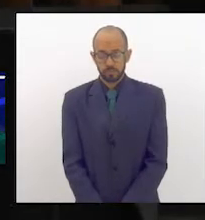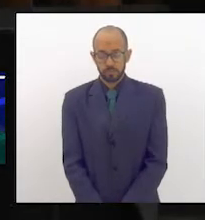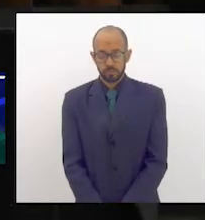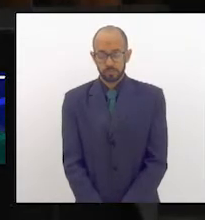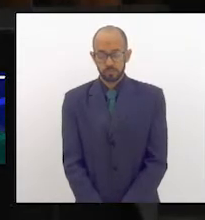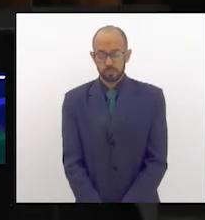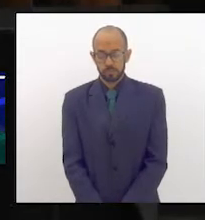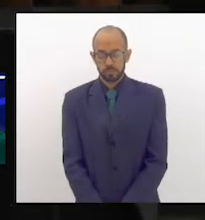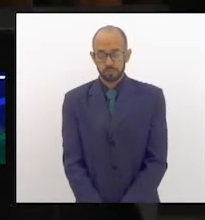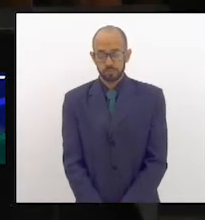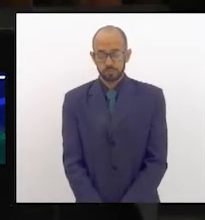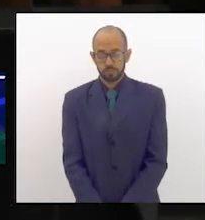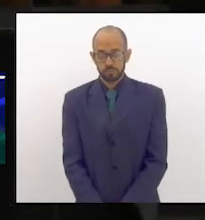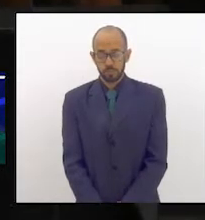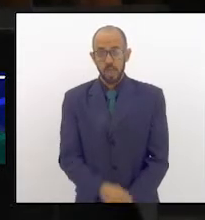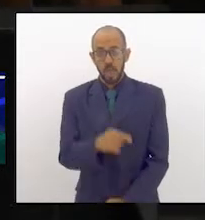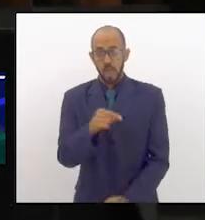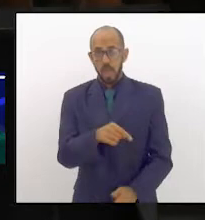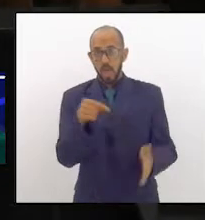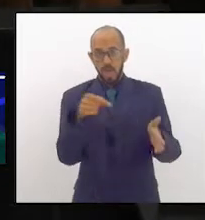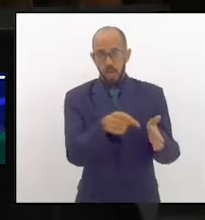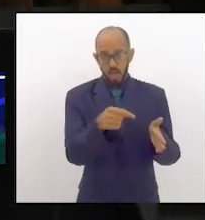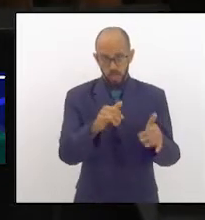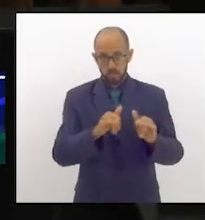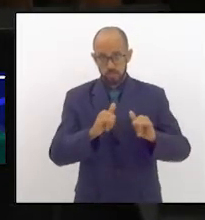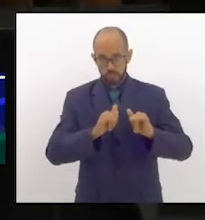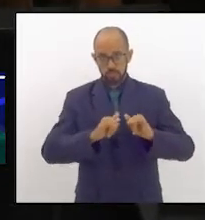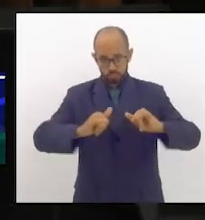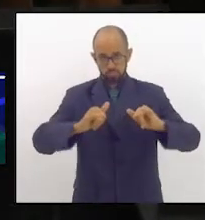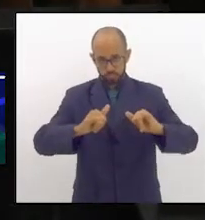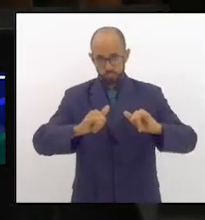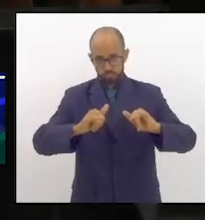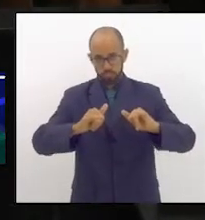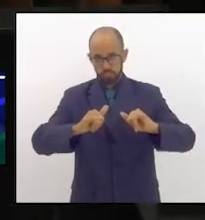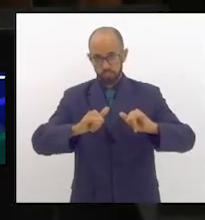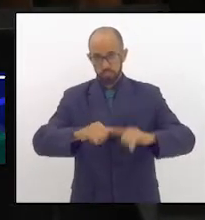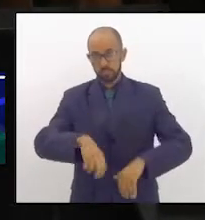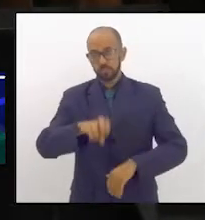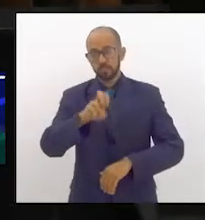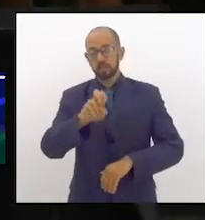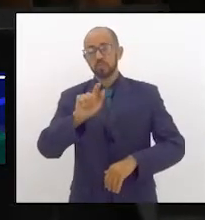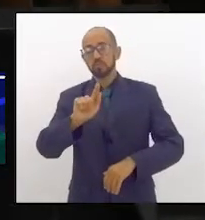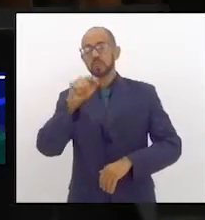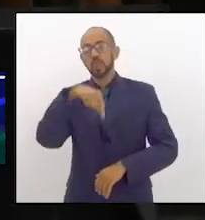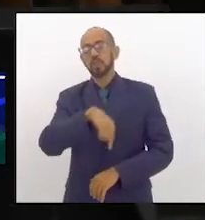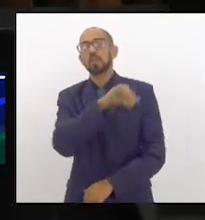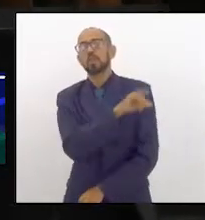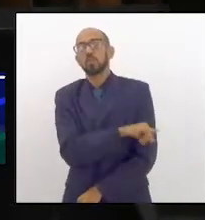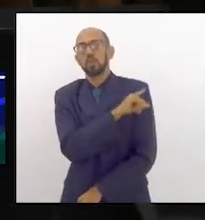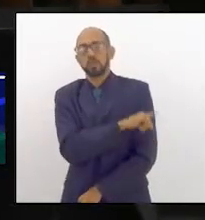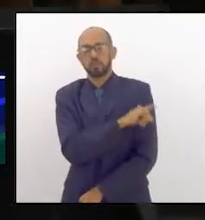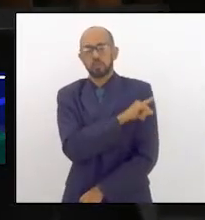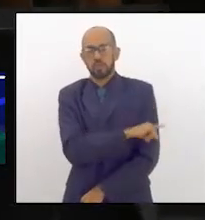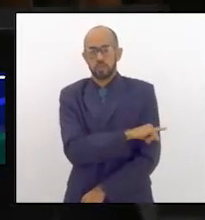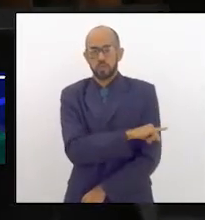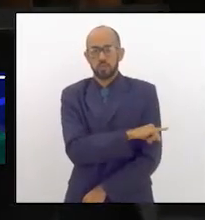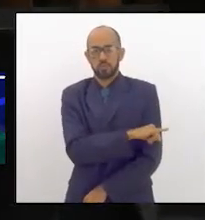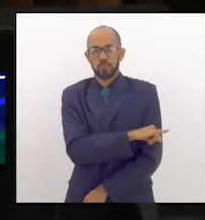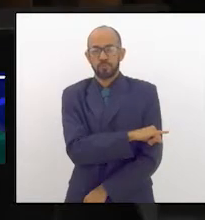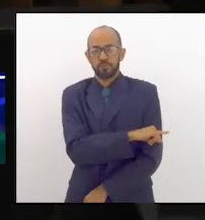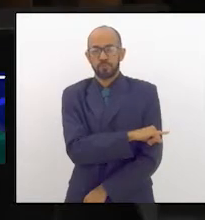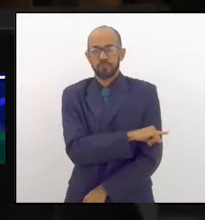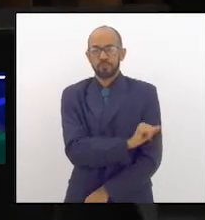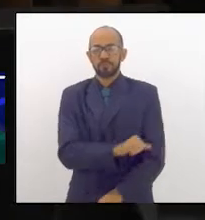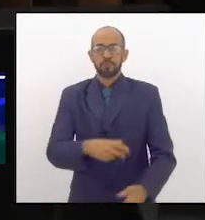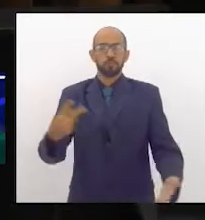e esta previsão de instalação do 5g no Rio de Janeiro era de